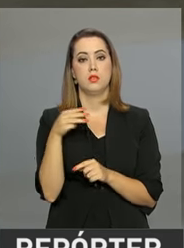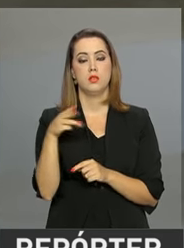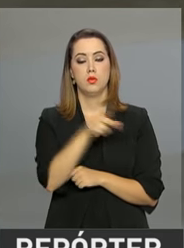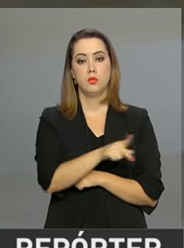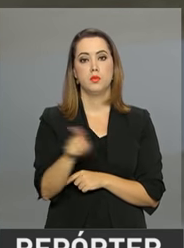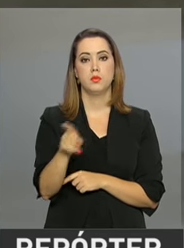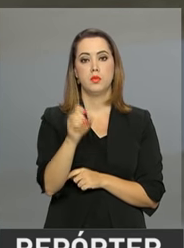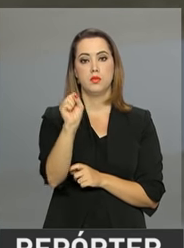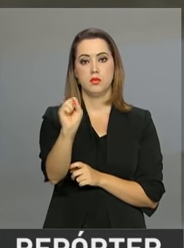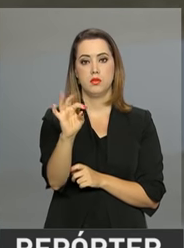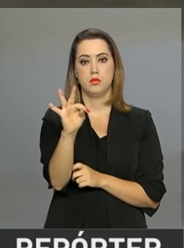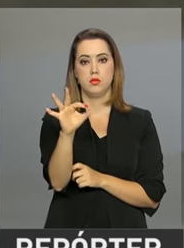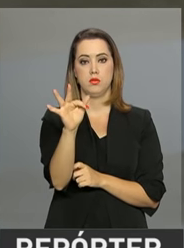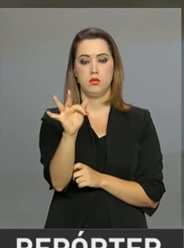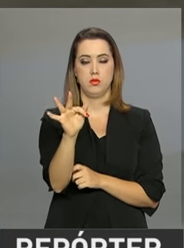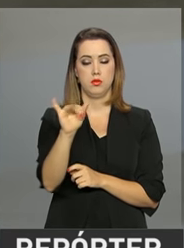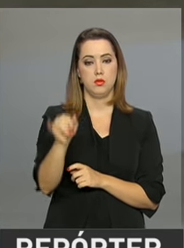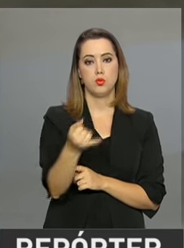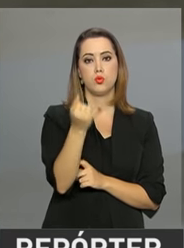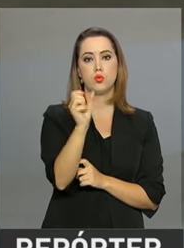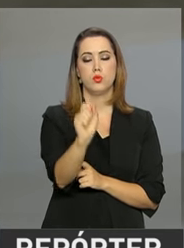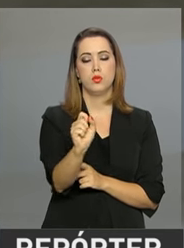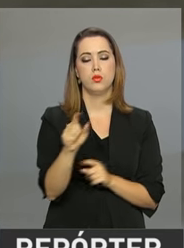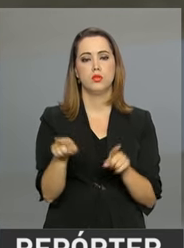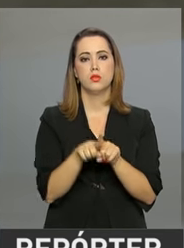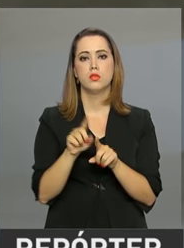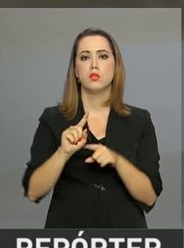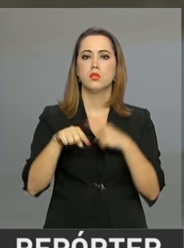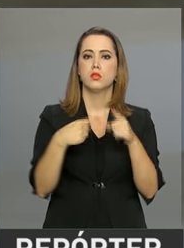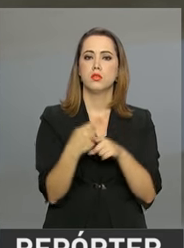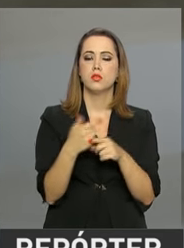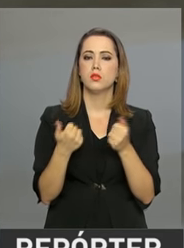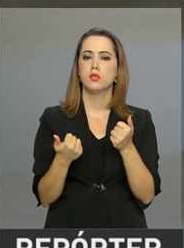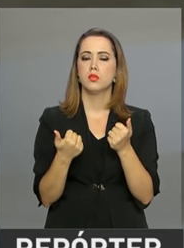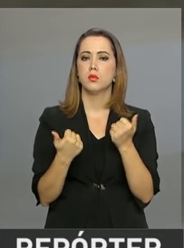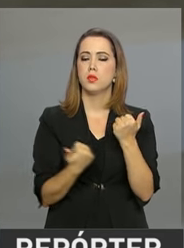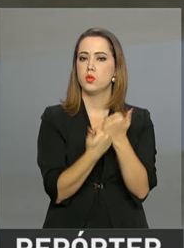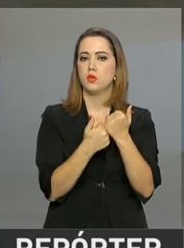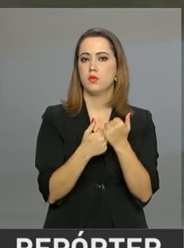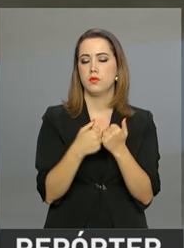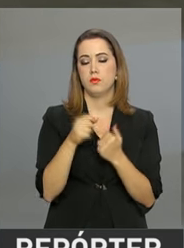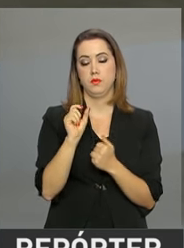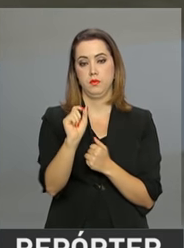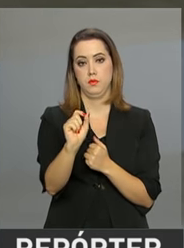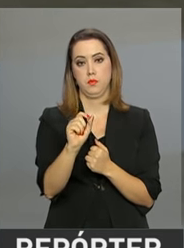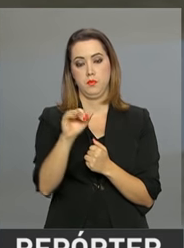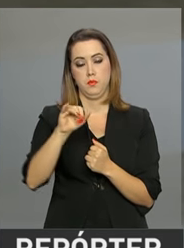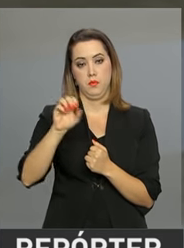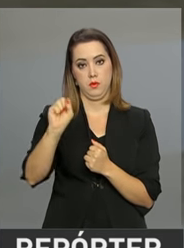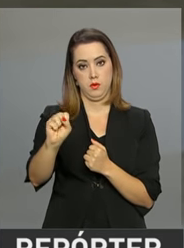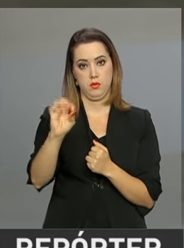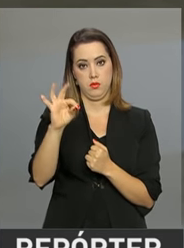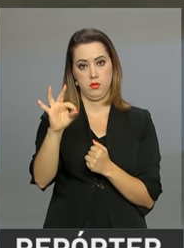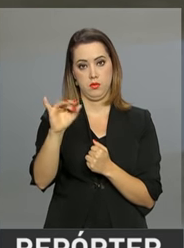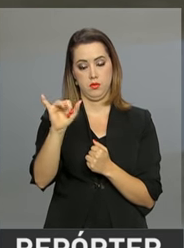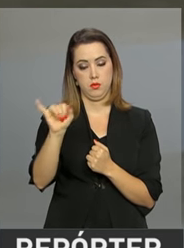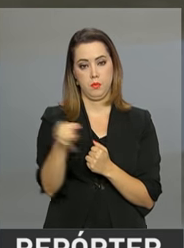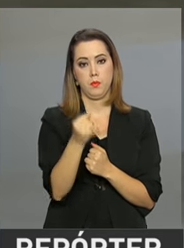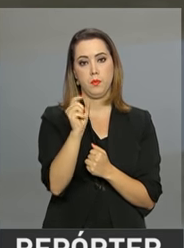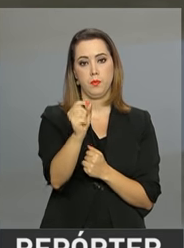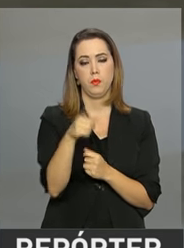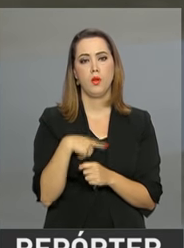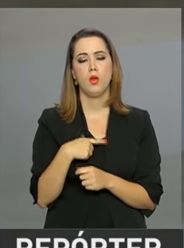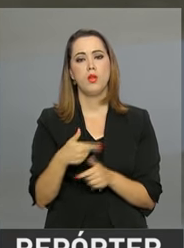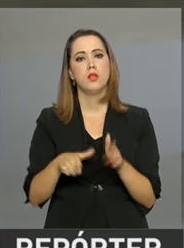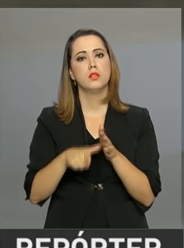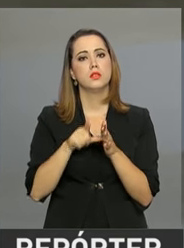de Justiça e do ministro Humberto Martins como vice-presidente. E antes de viajar, Michel Temer deixou recomendações aos seus